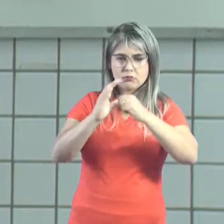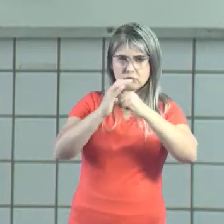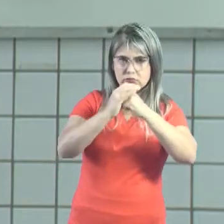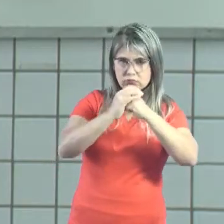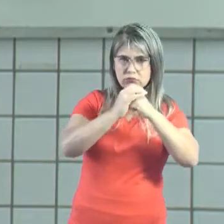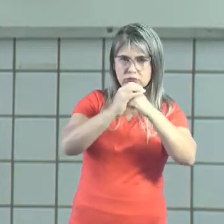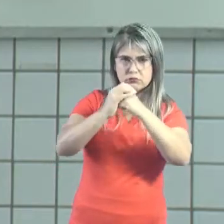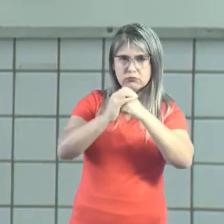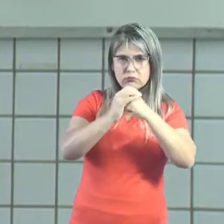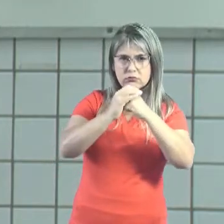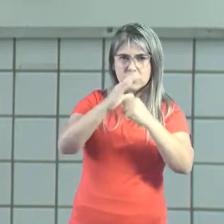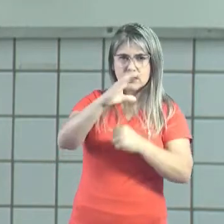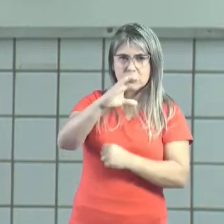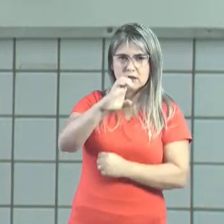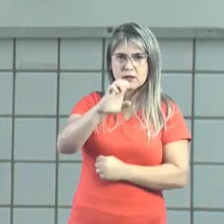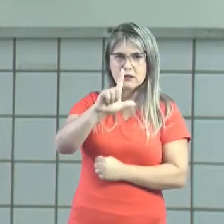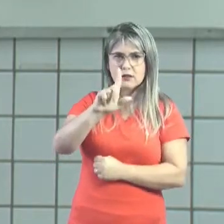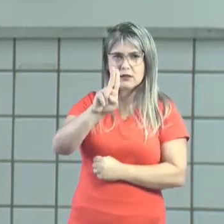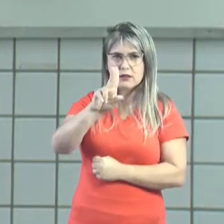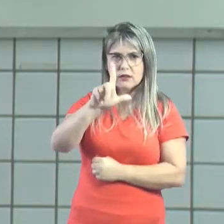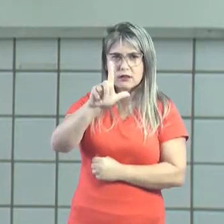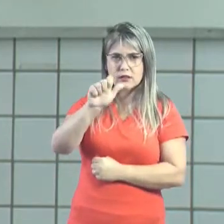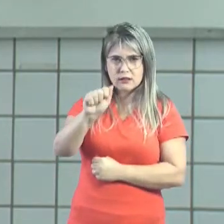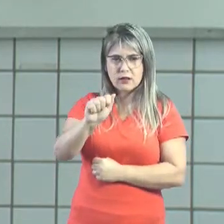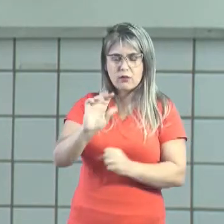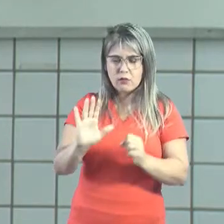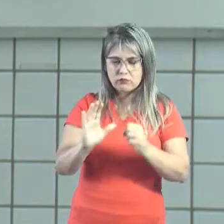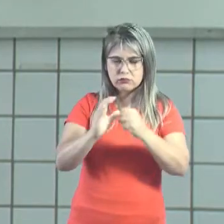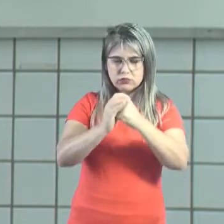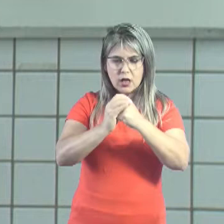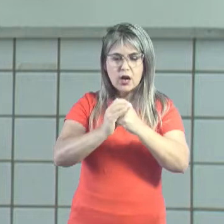um conjunto de células forma um tecido,